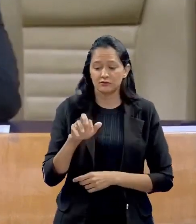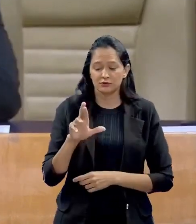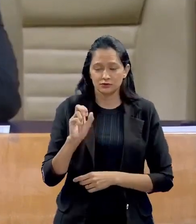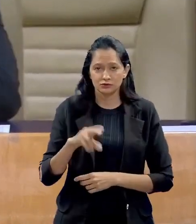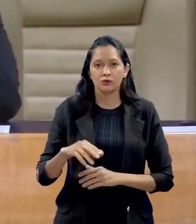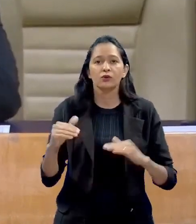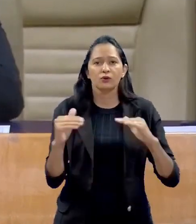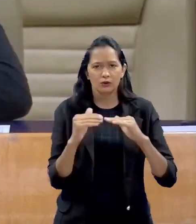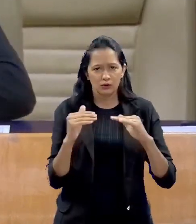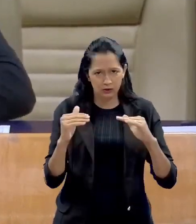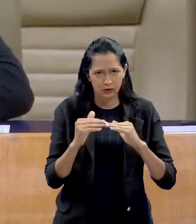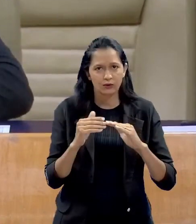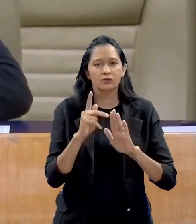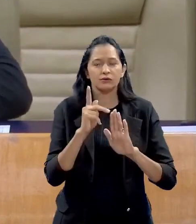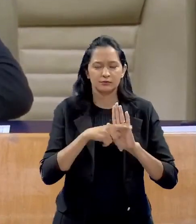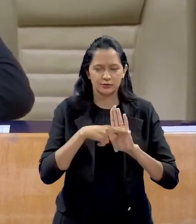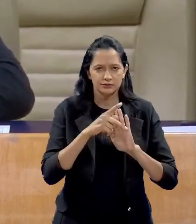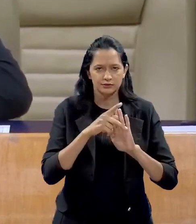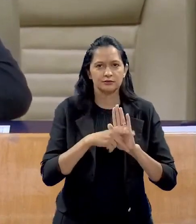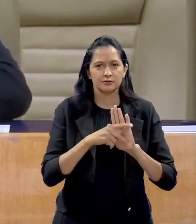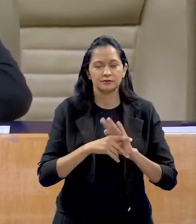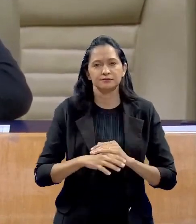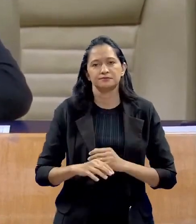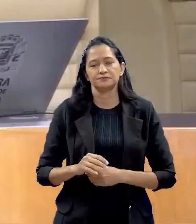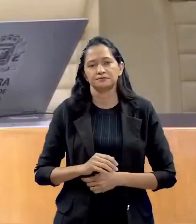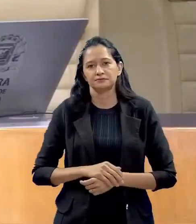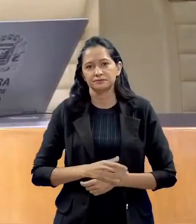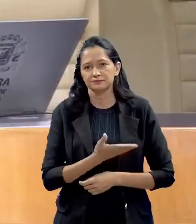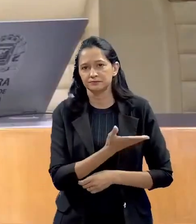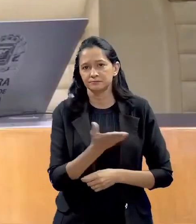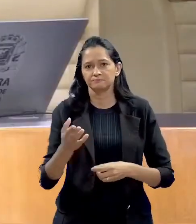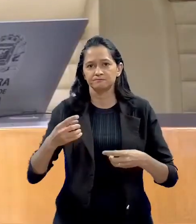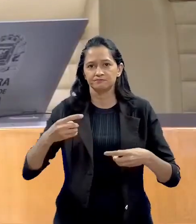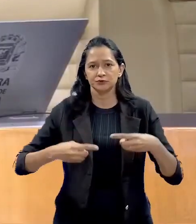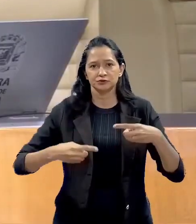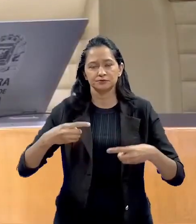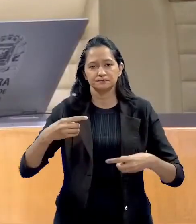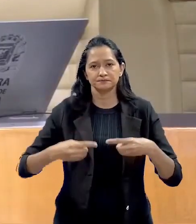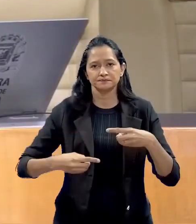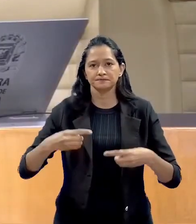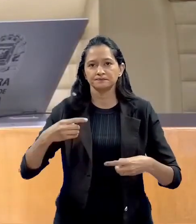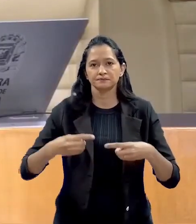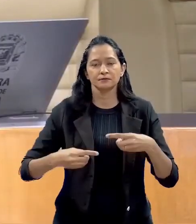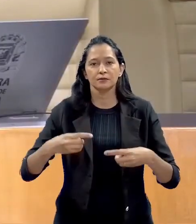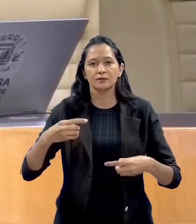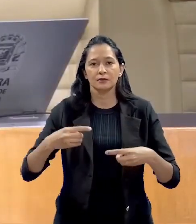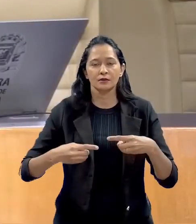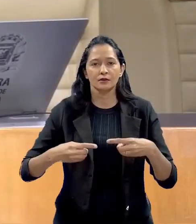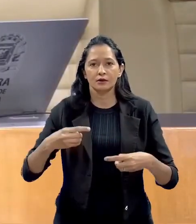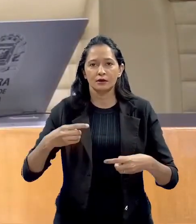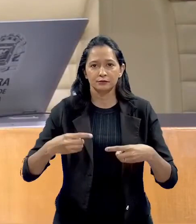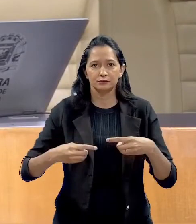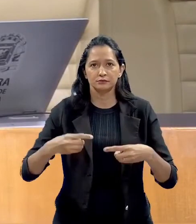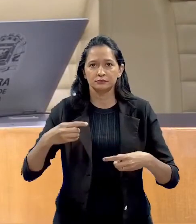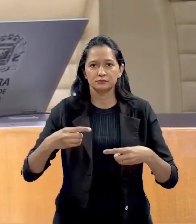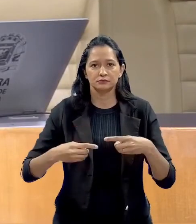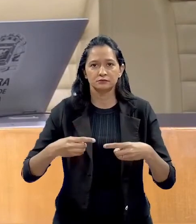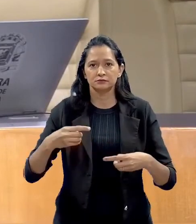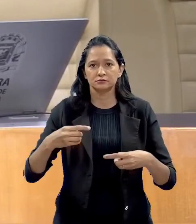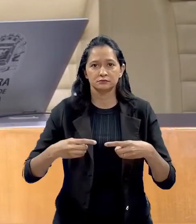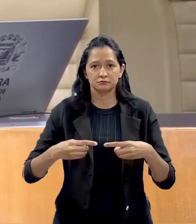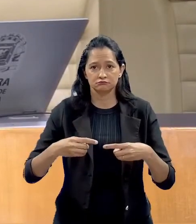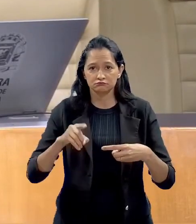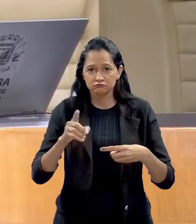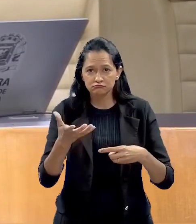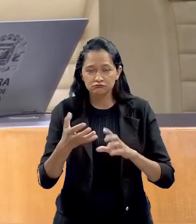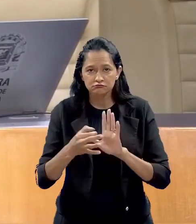pela aprovação com voto em separado, presidente. Projeto está em discussão. Projeto está em discussão. Projeto, quer discutir o